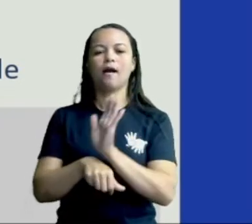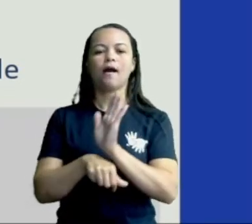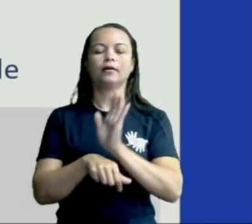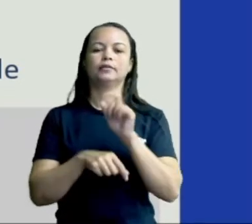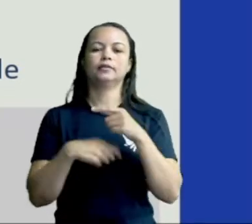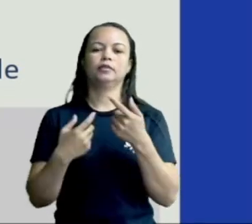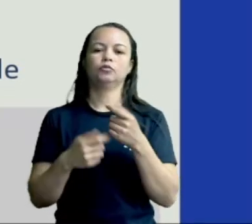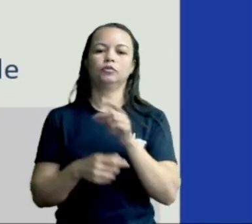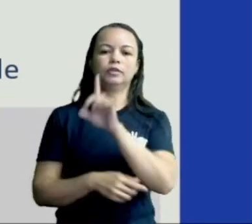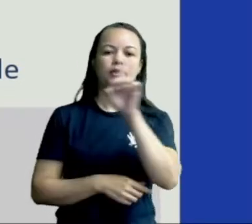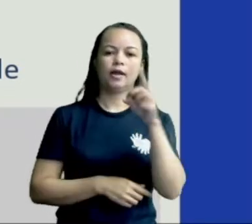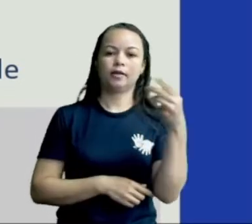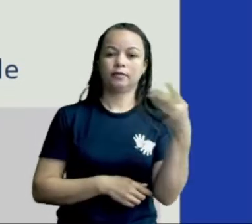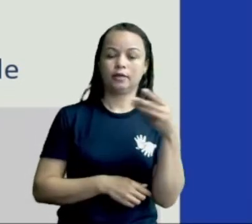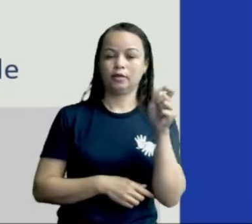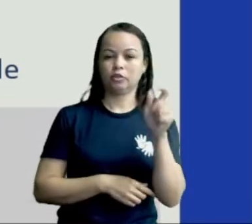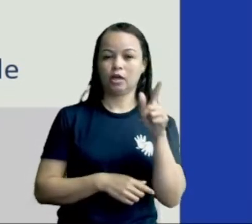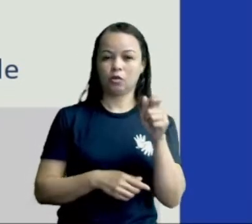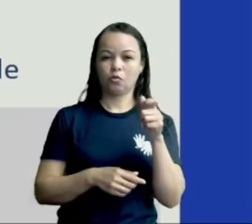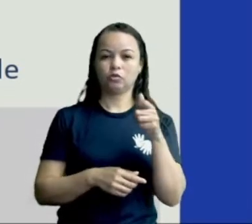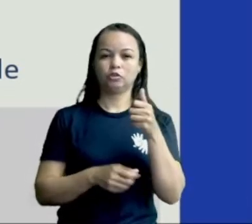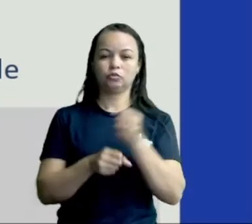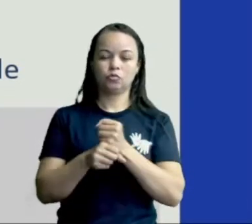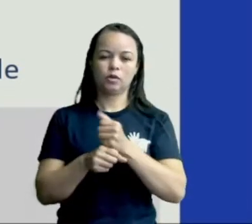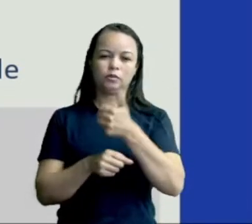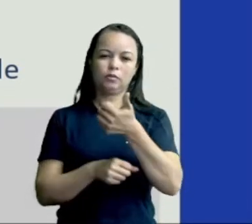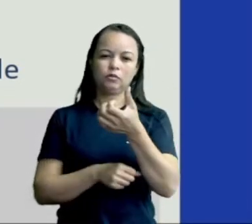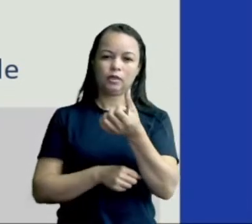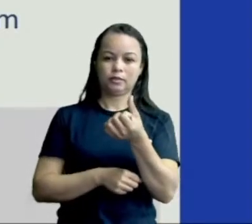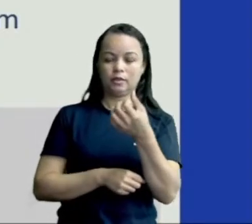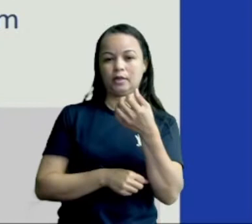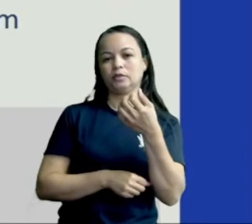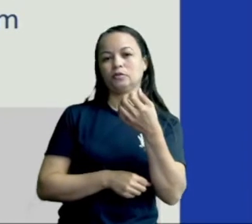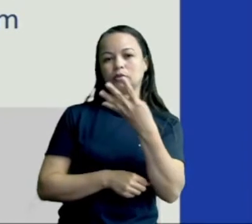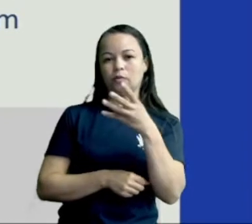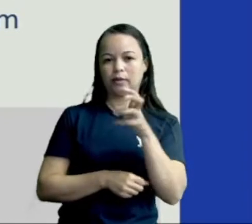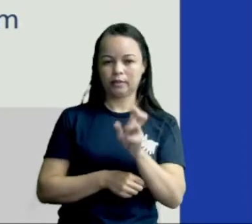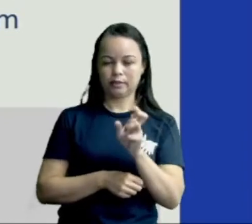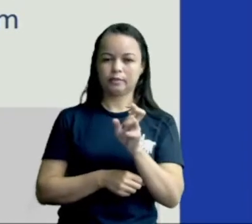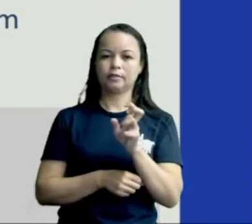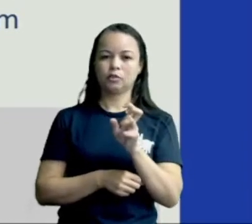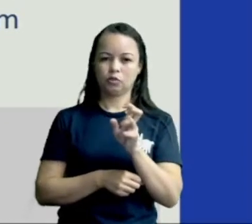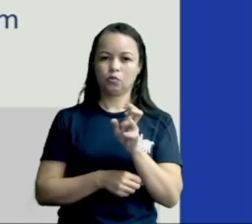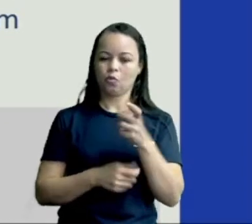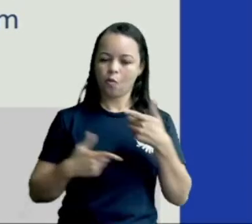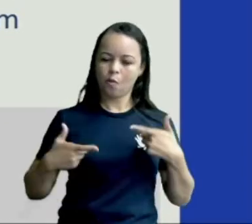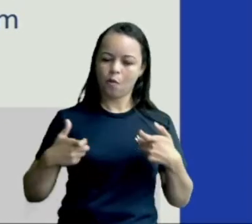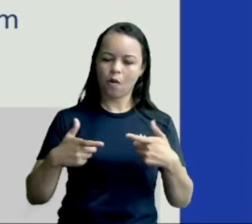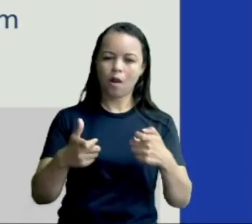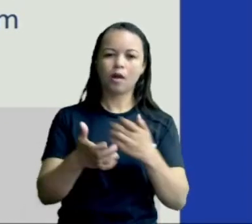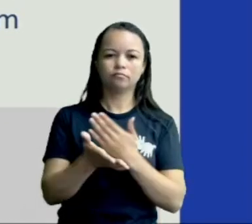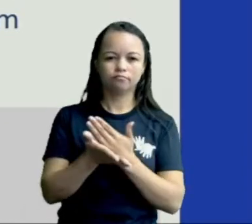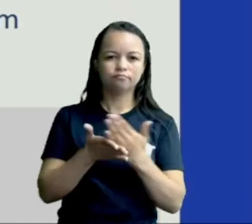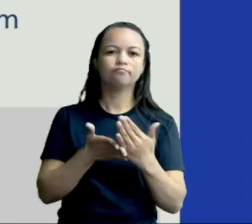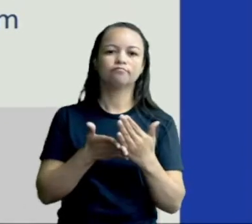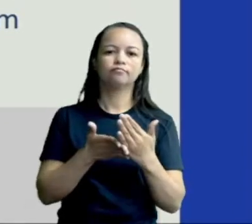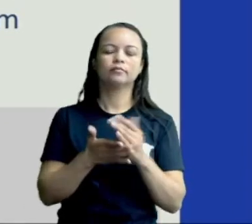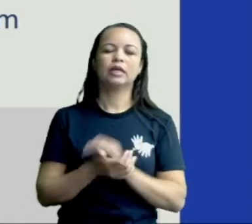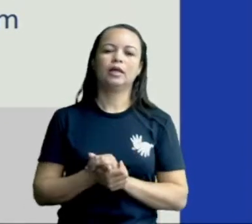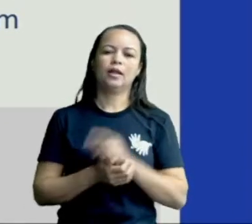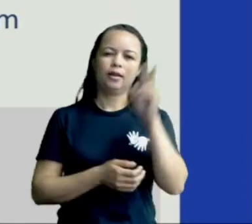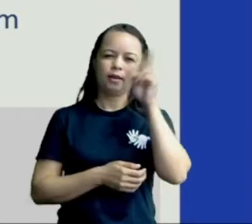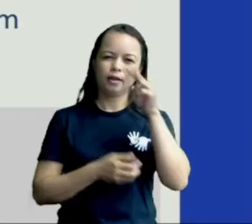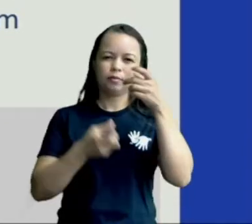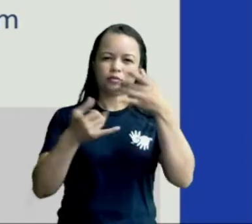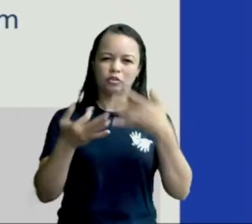1645, deu-se a grande batalha. Lembra que eu falei para vocês do horário do sol? A Batalha do Monte das Tabocas